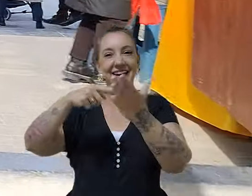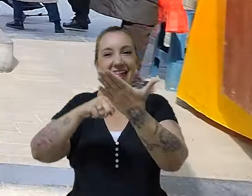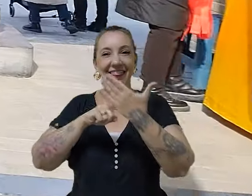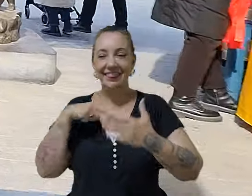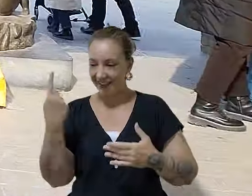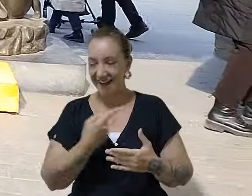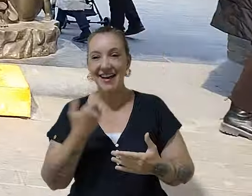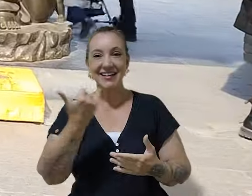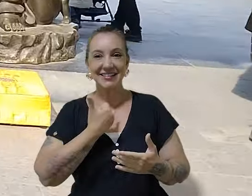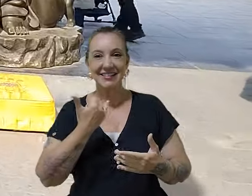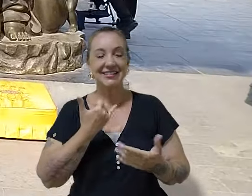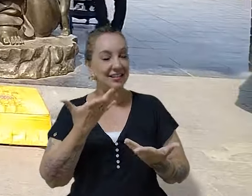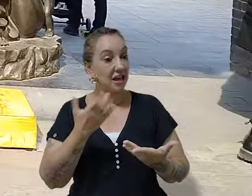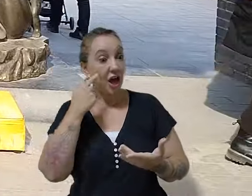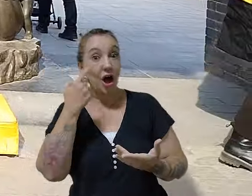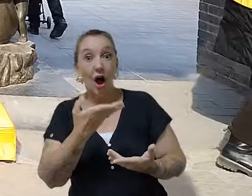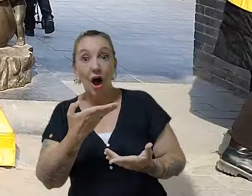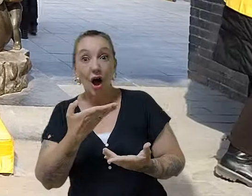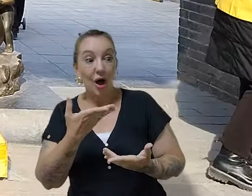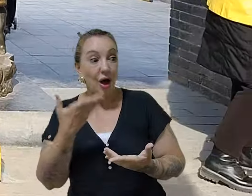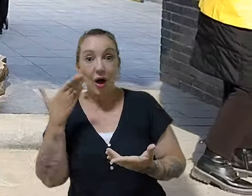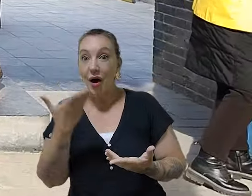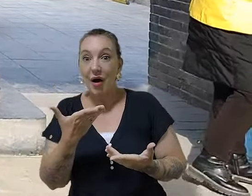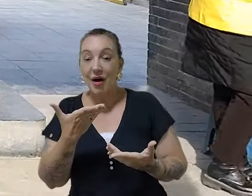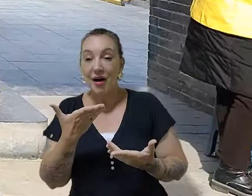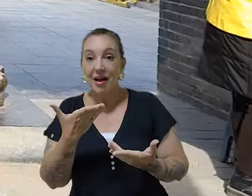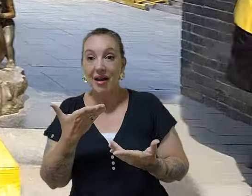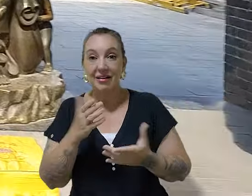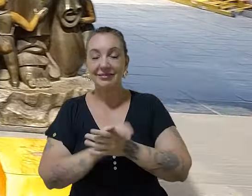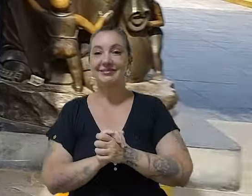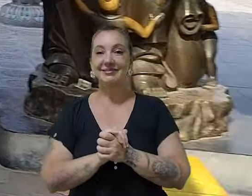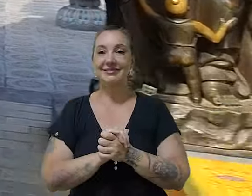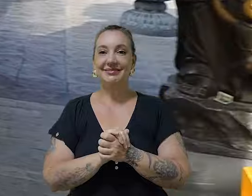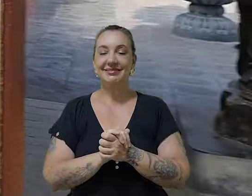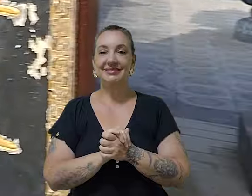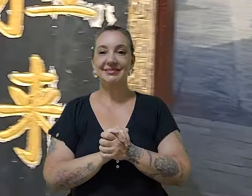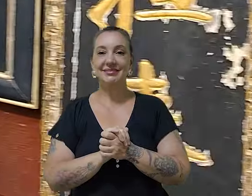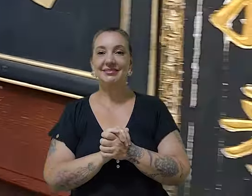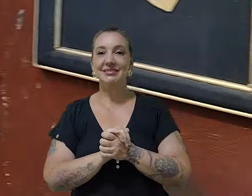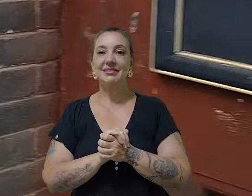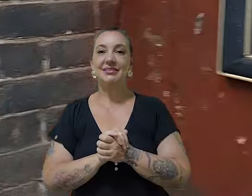gente? Então vocês vão ver. Ok, ok lá. Mexi.